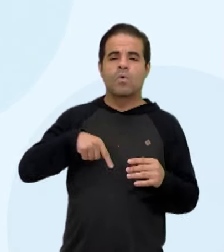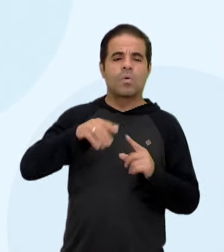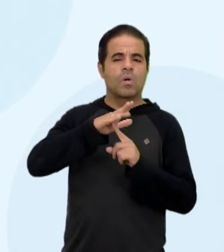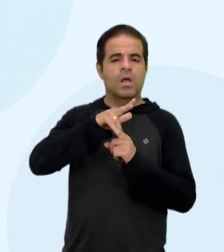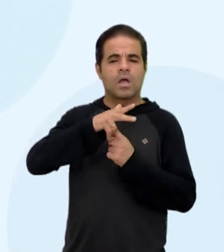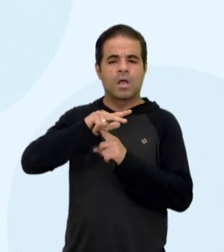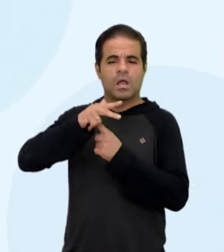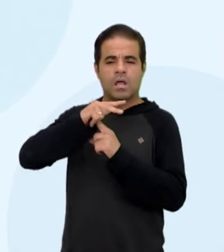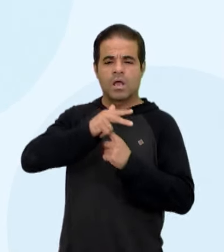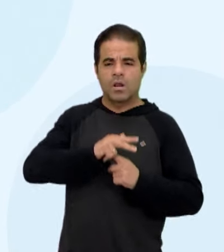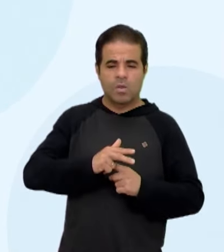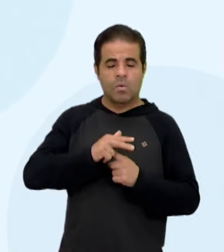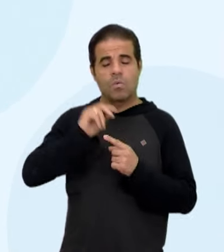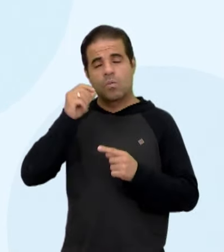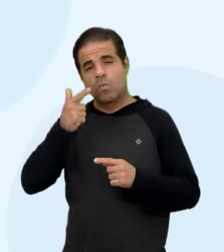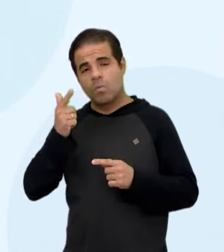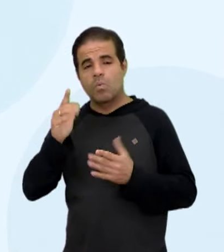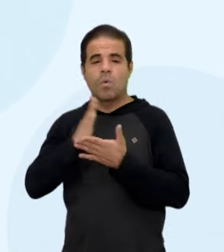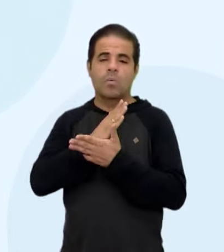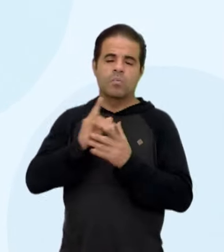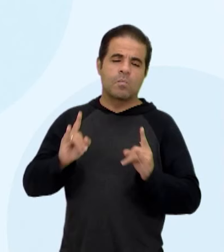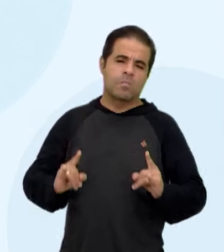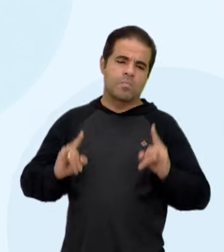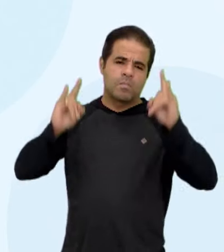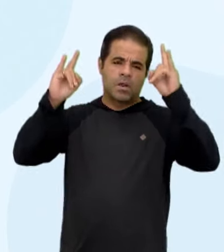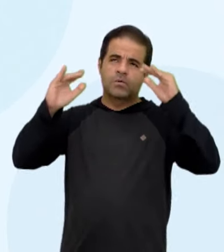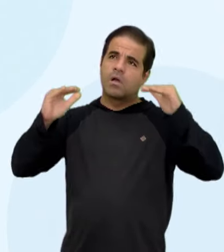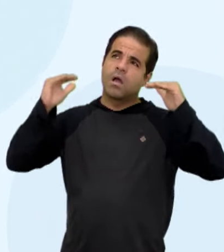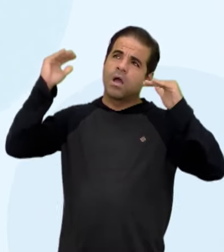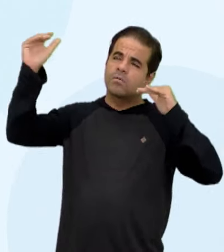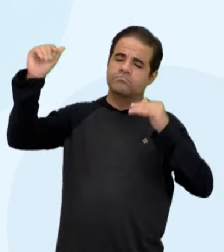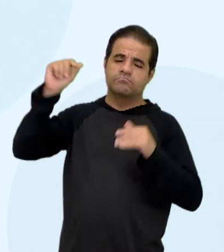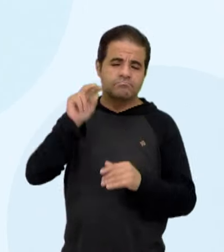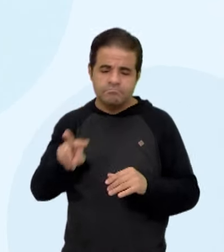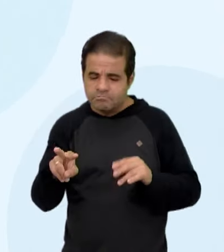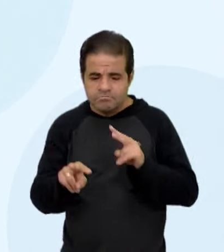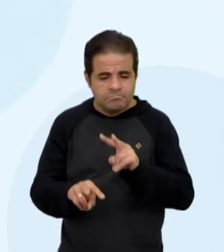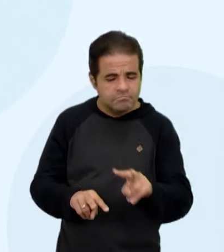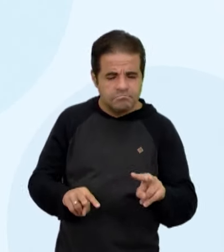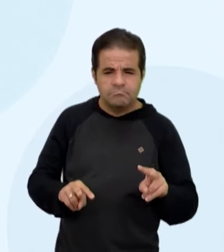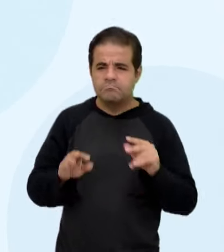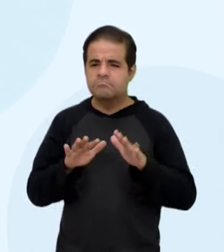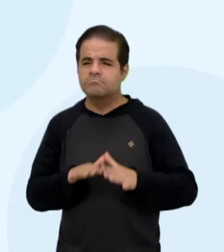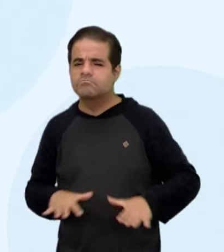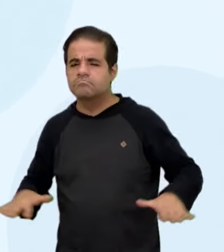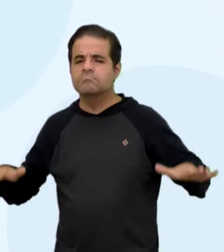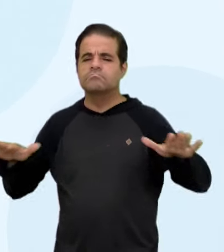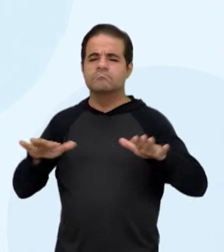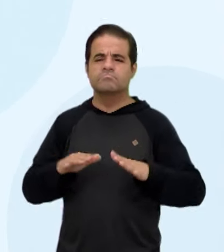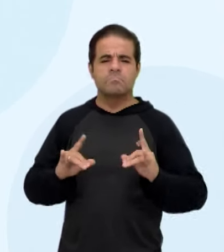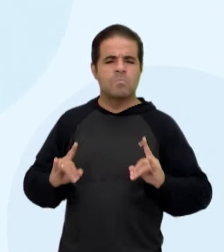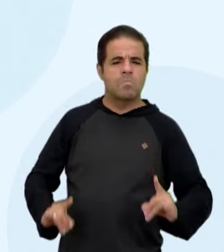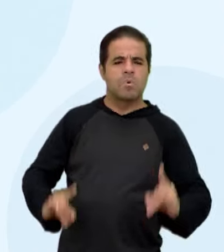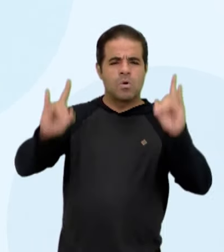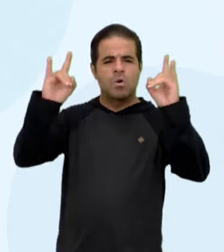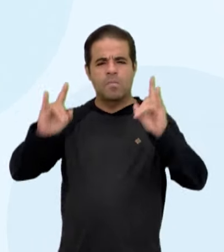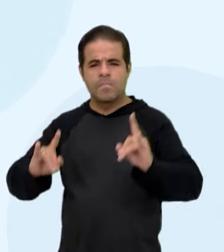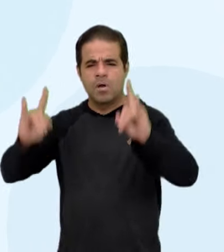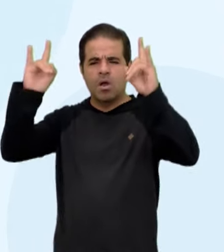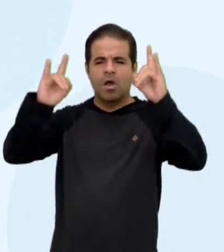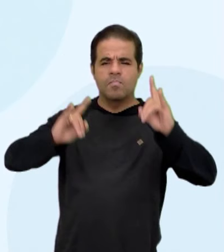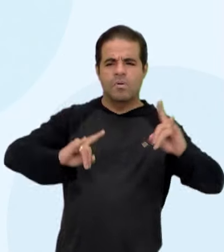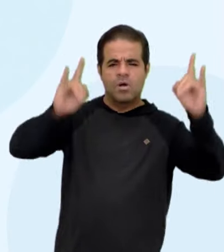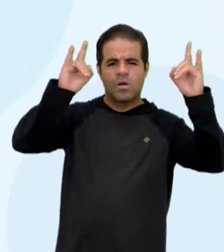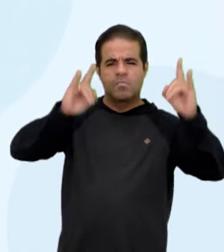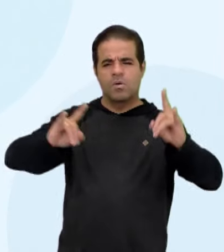helicóptero ou é do topo de algum prédio, tá? Então, esta paisagem aqui, né, cheia de prédios, né,